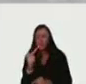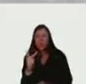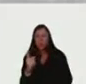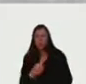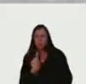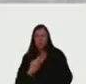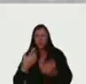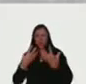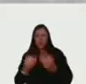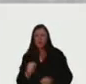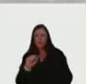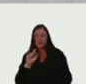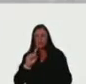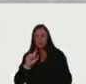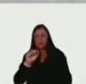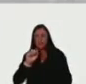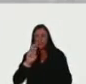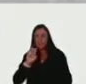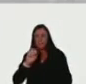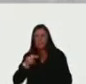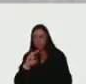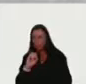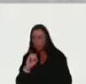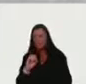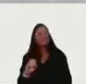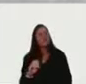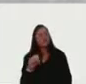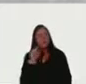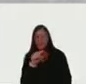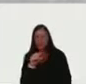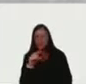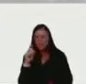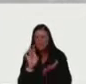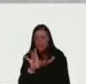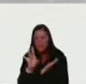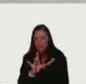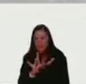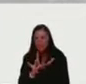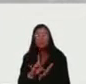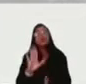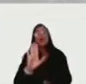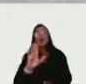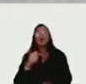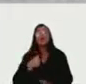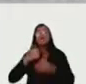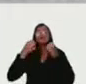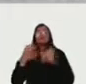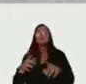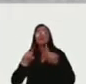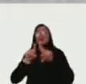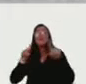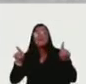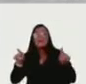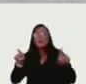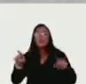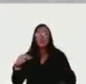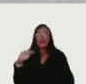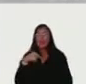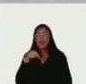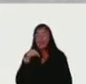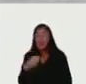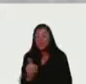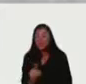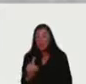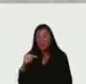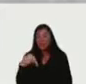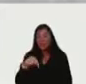este abono. Quero deixar claro a todos os senhores que nos ouvem que esta casa, em nenhum ano, desde